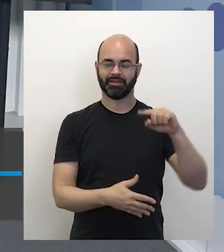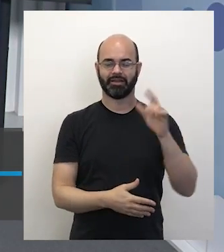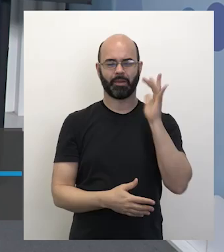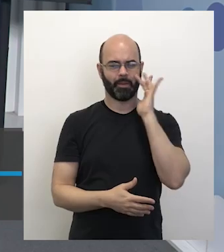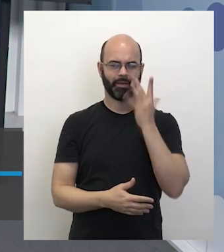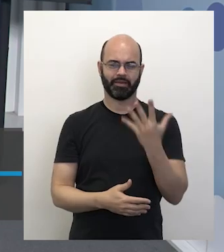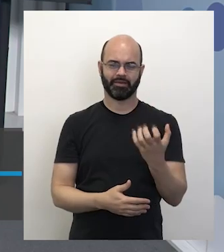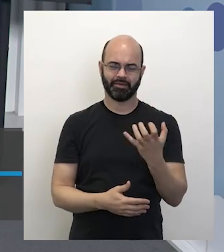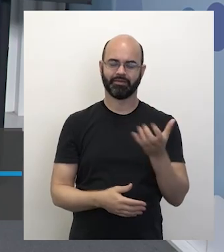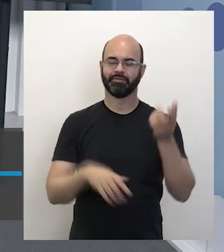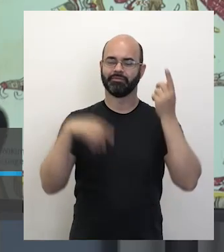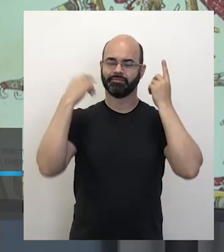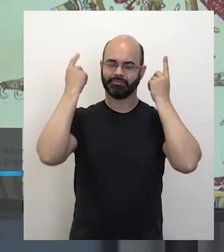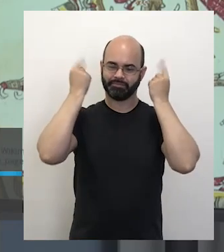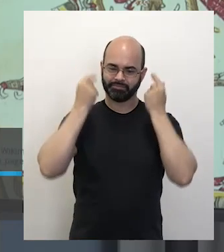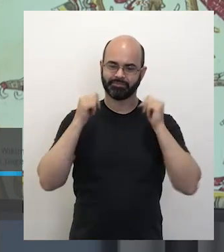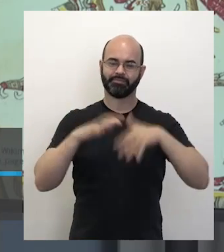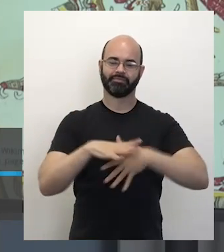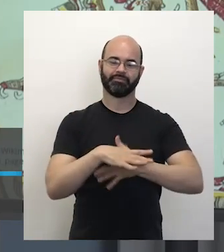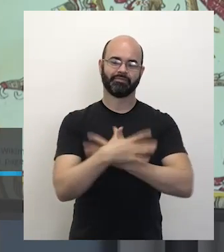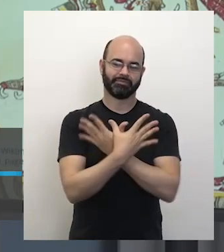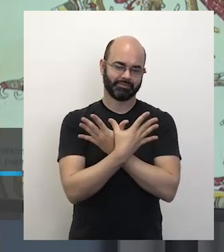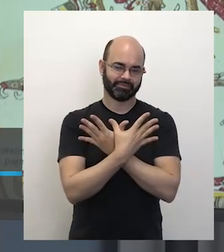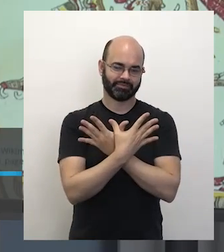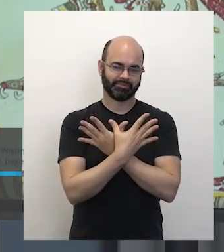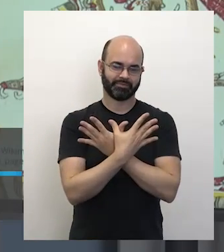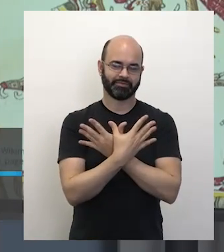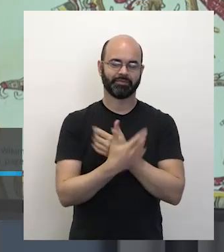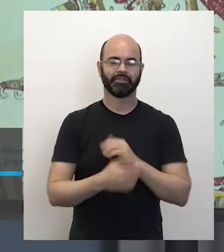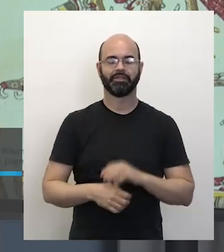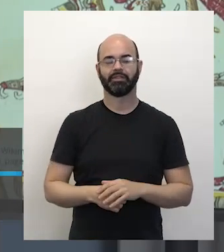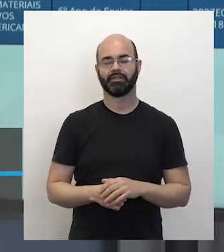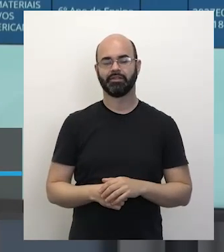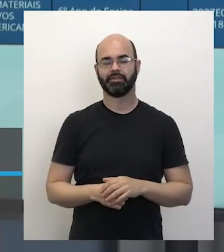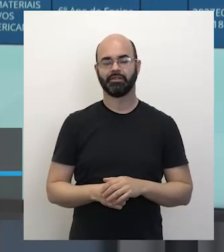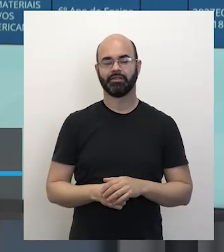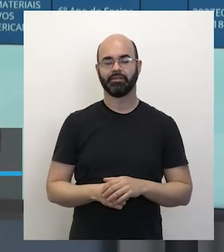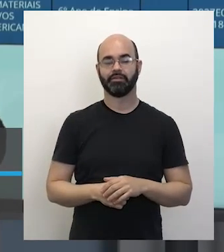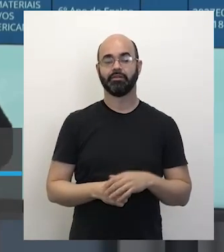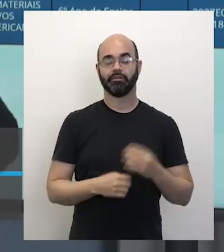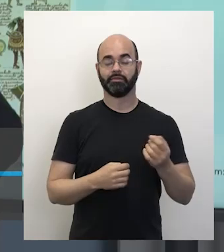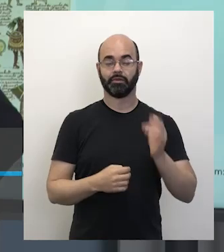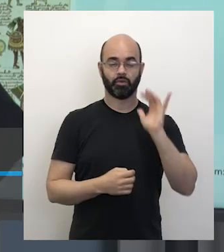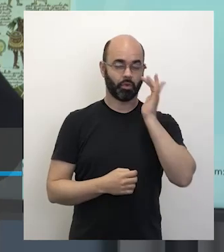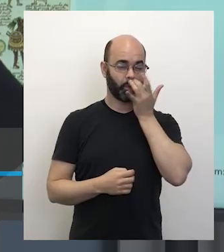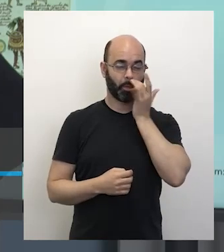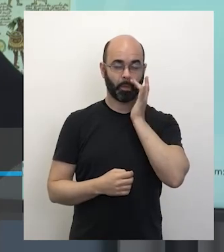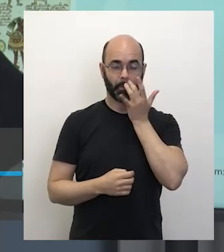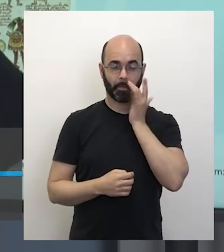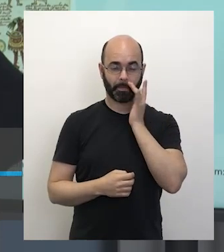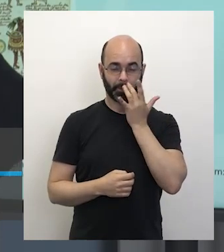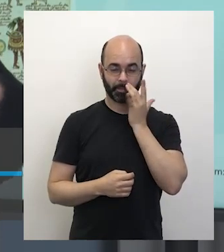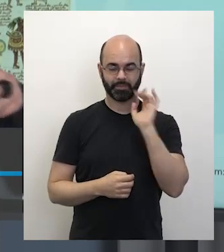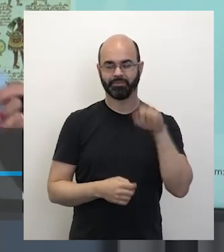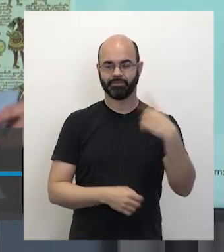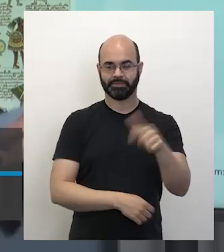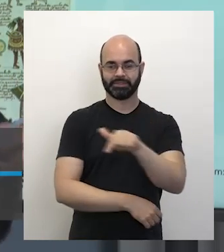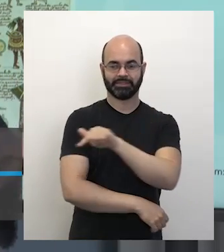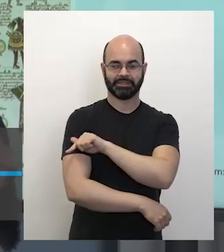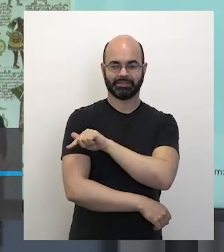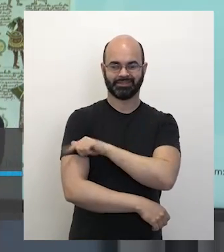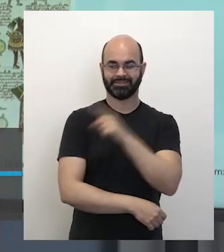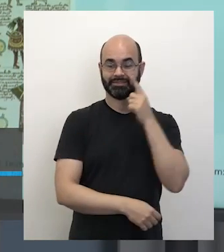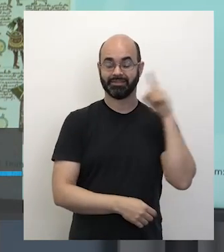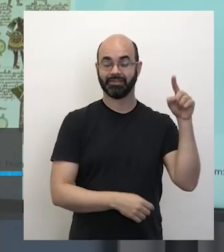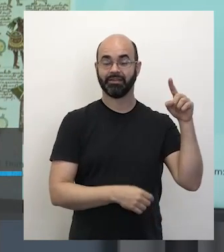dos incas, mas tinha tanto ouro. E aí, no 7º ano, eles vão ver assim o declínio